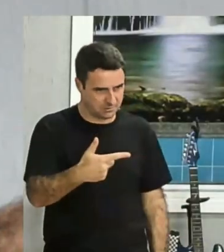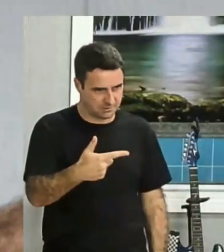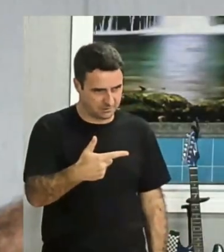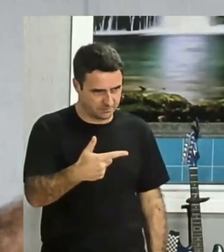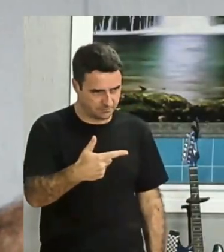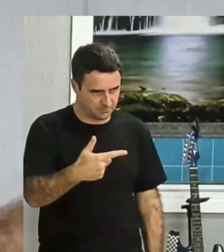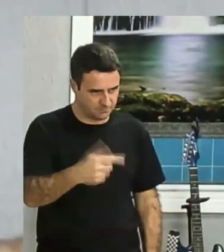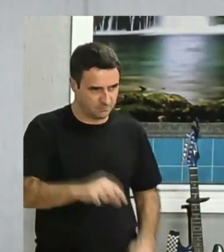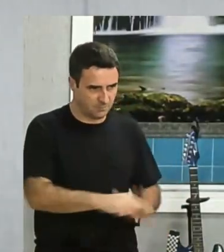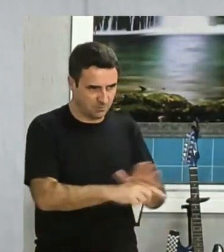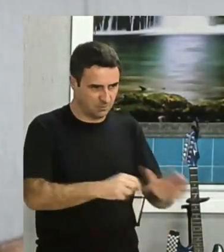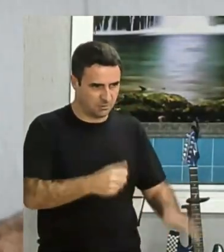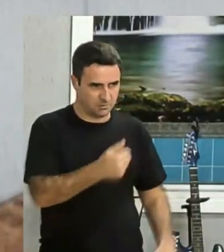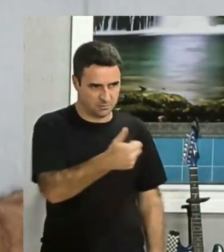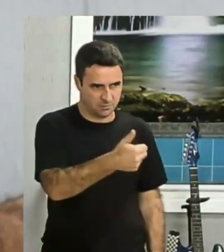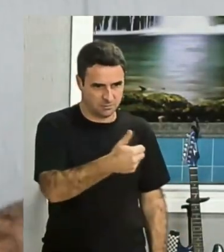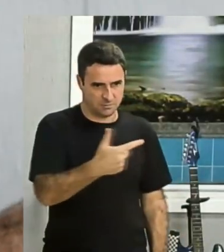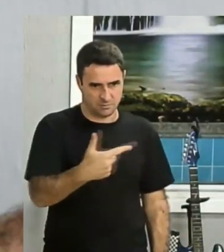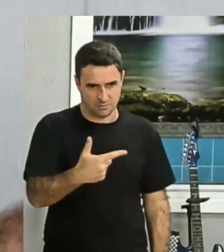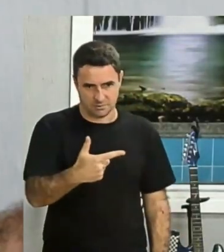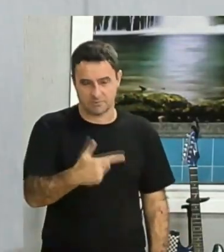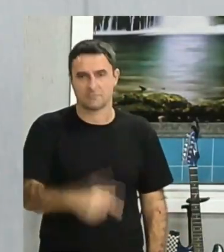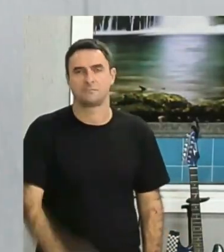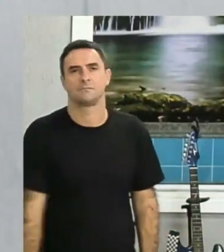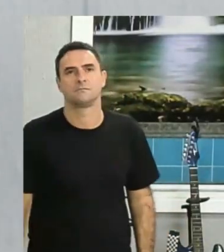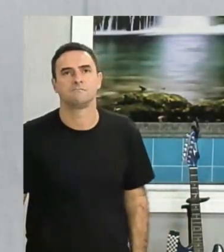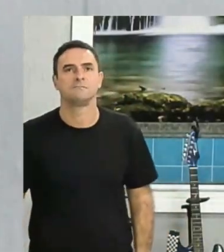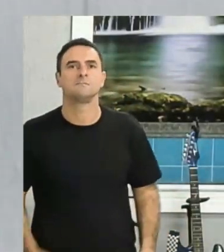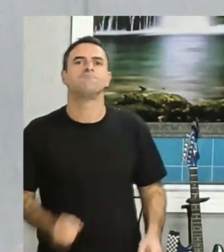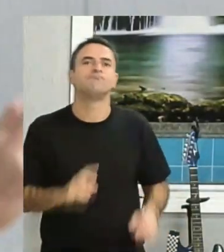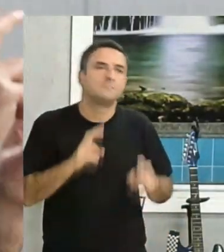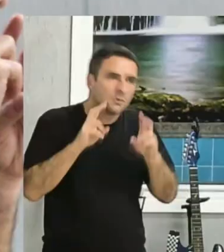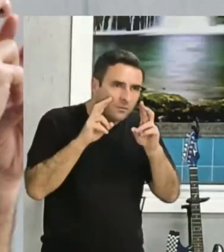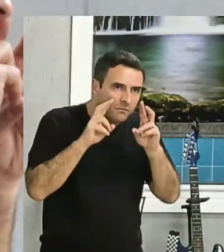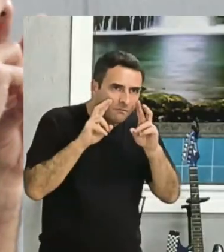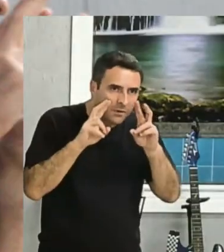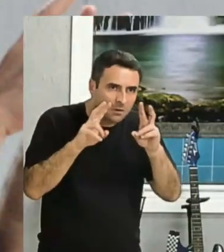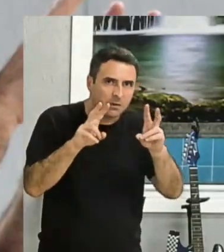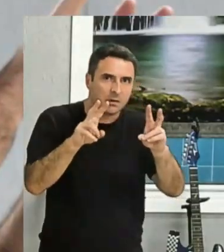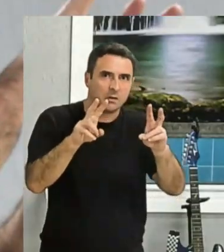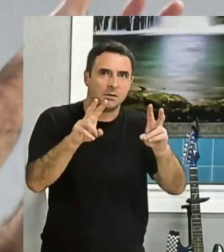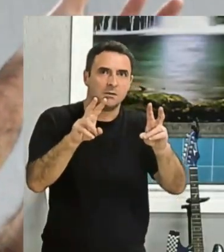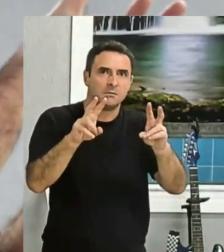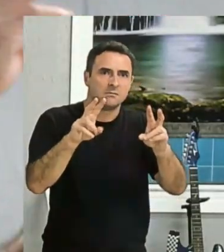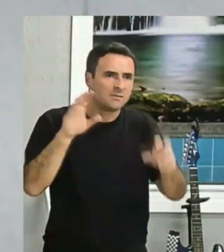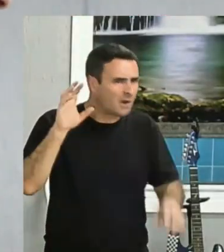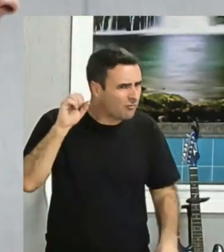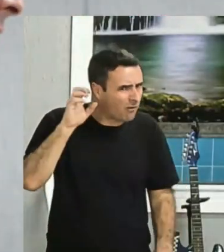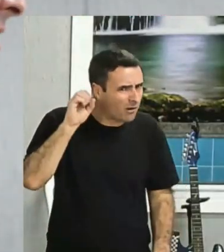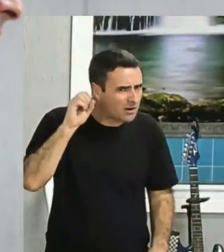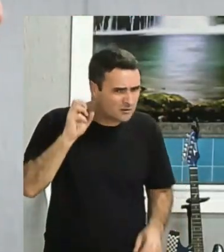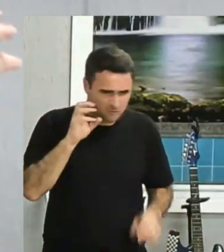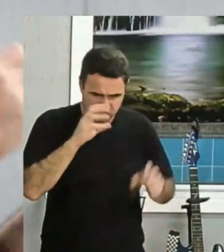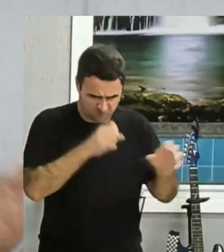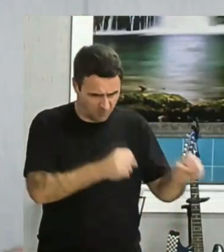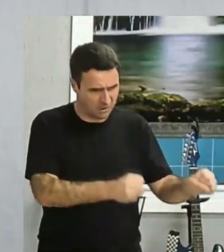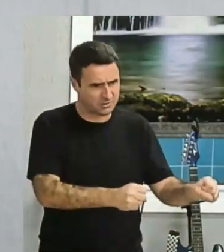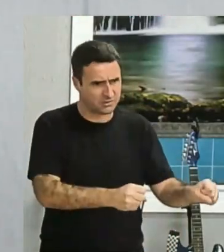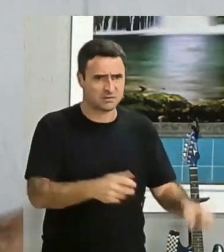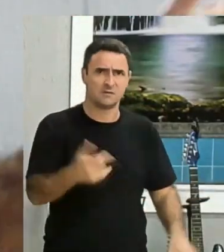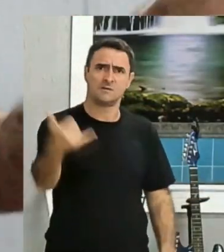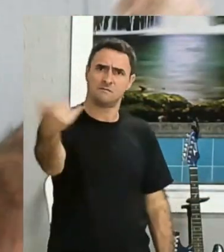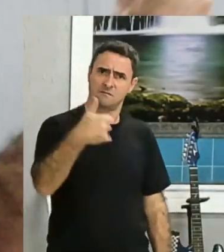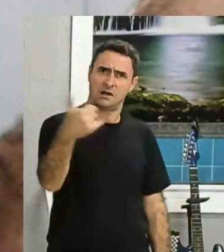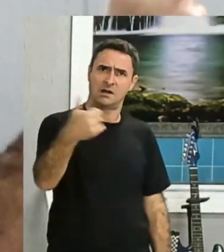parte do versículo 13. Voltei-me para ver de quem era a voz que